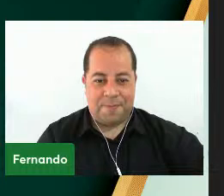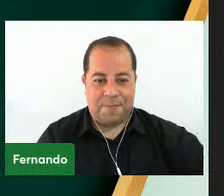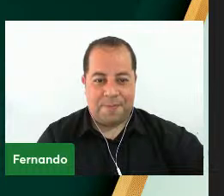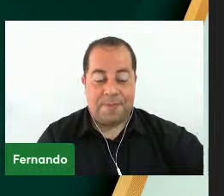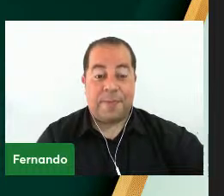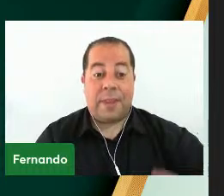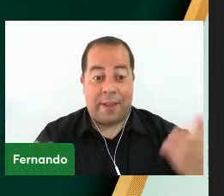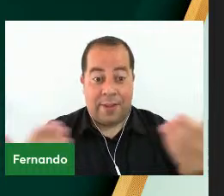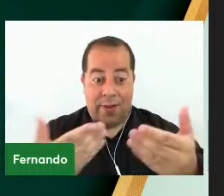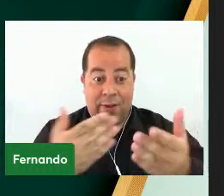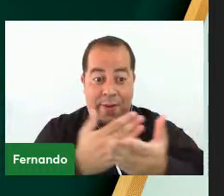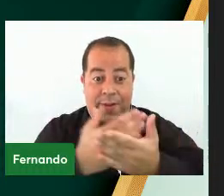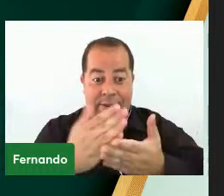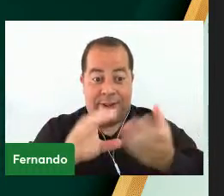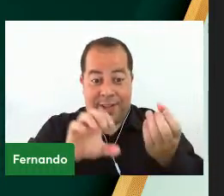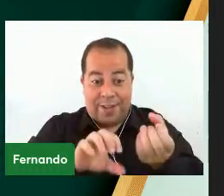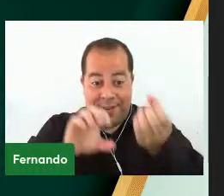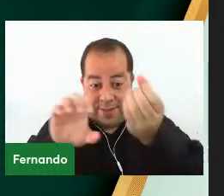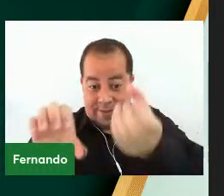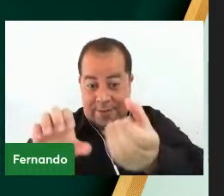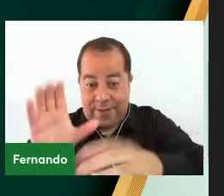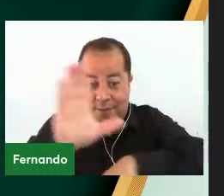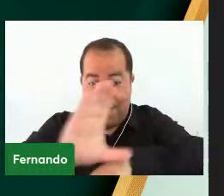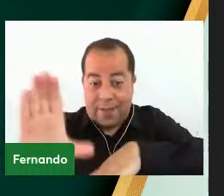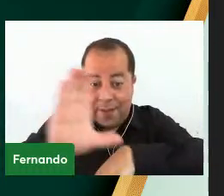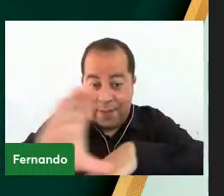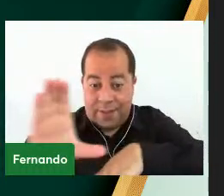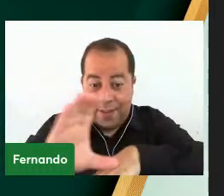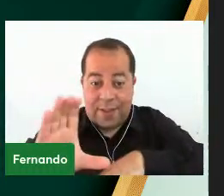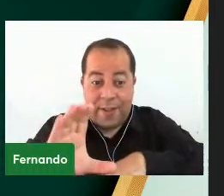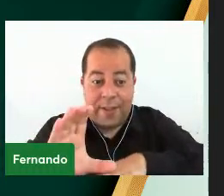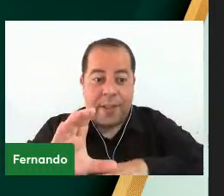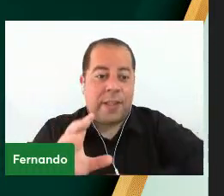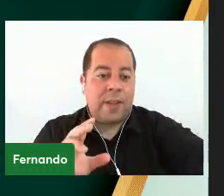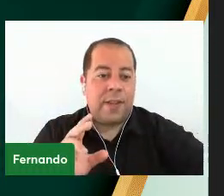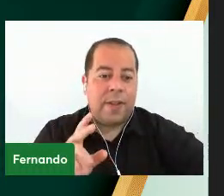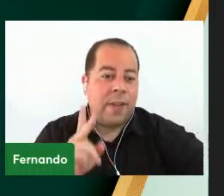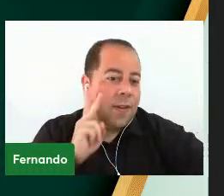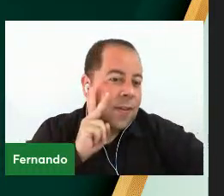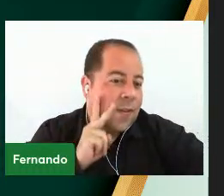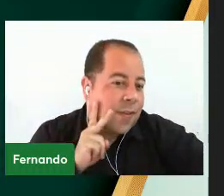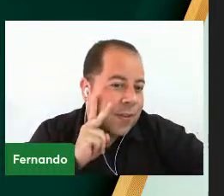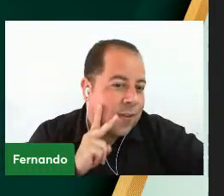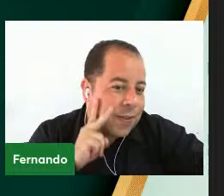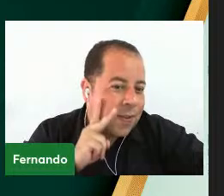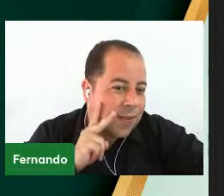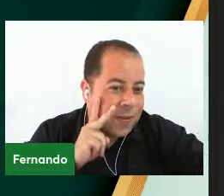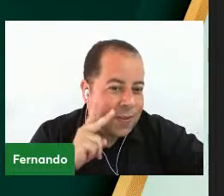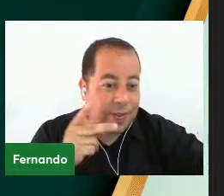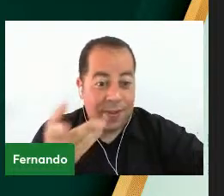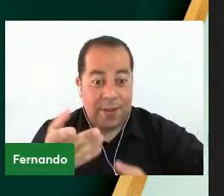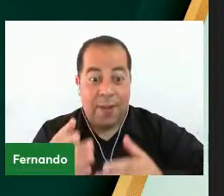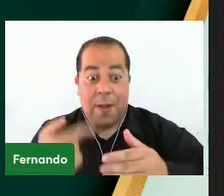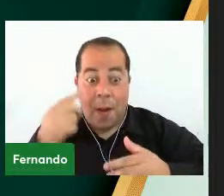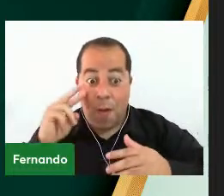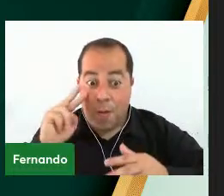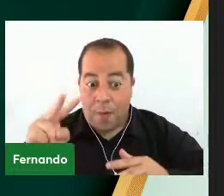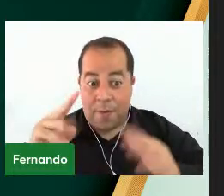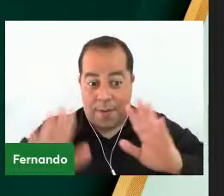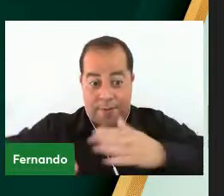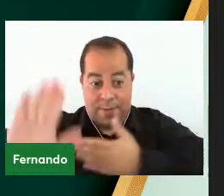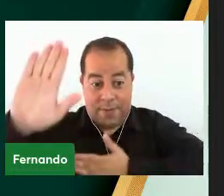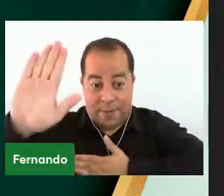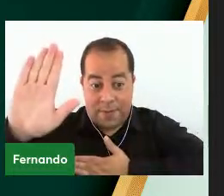Daremos início à outorga do grau do curso de Enologia. Solicitamos atenção para o juramento do curso, que